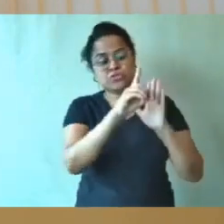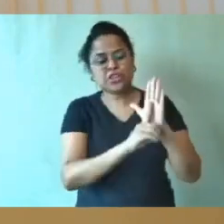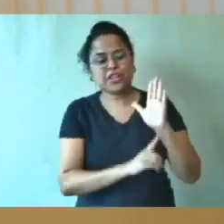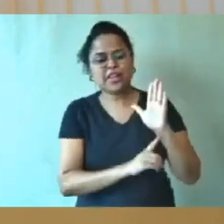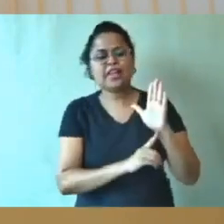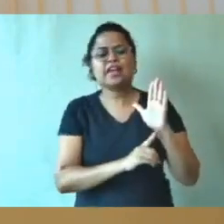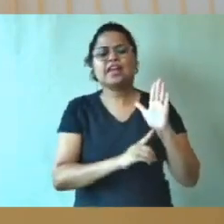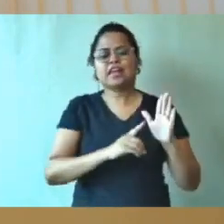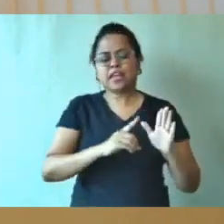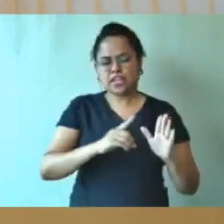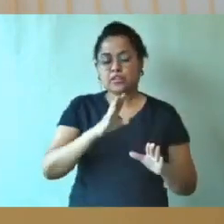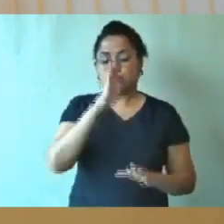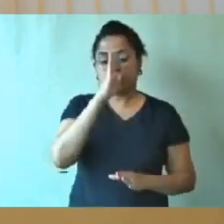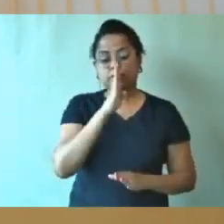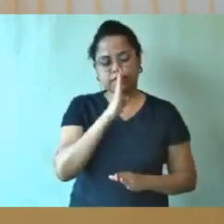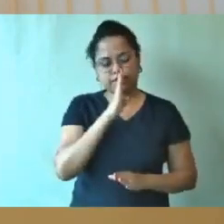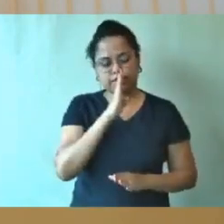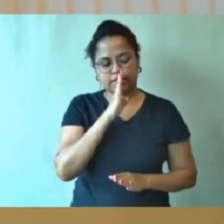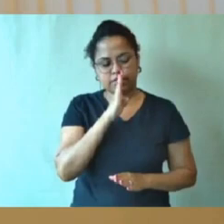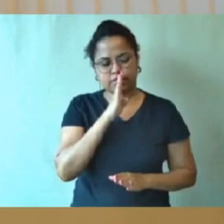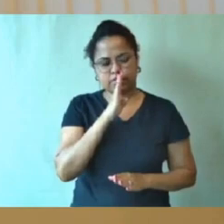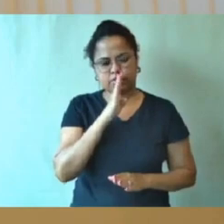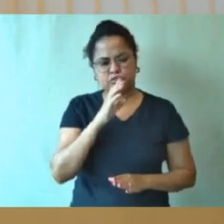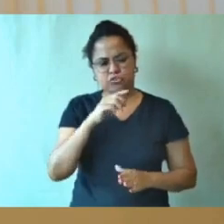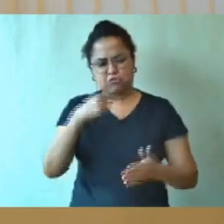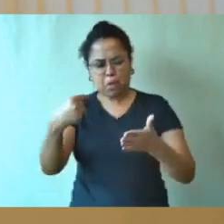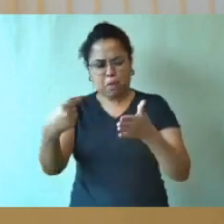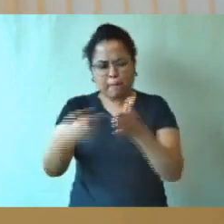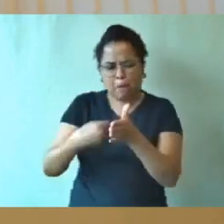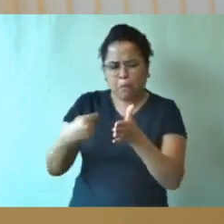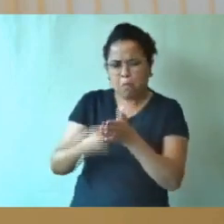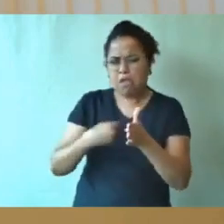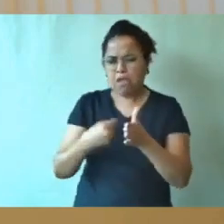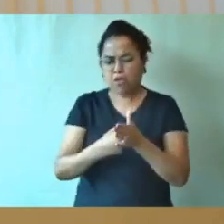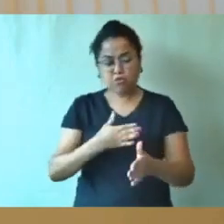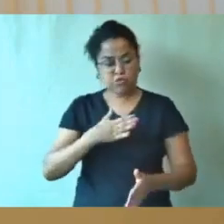que dizem respeito à sua pessoa, em razão do direito